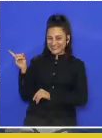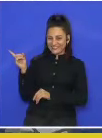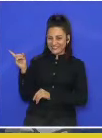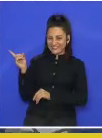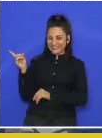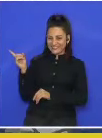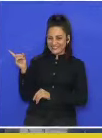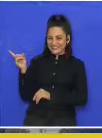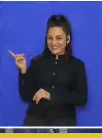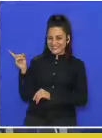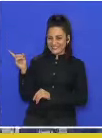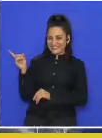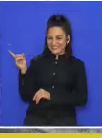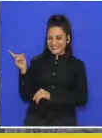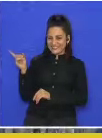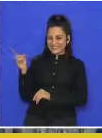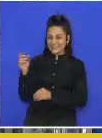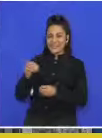Valendo.